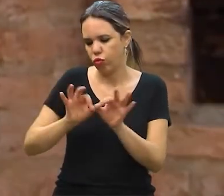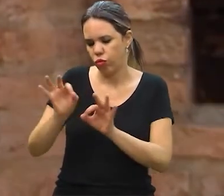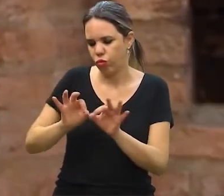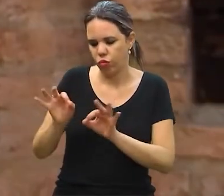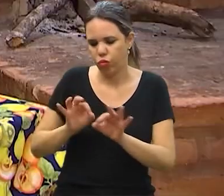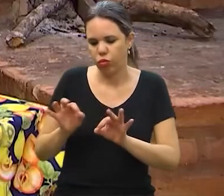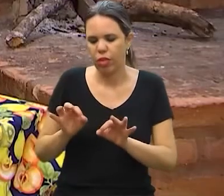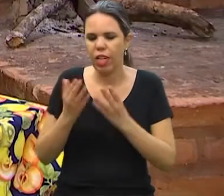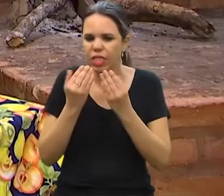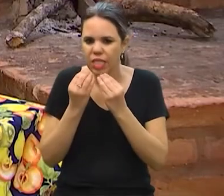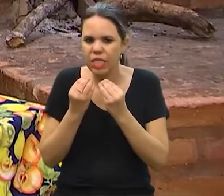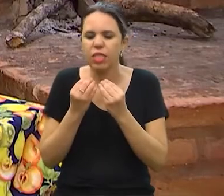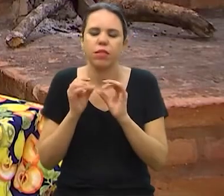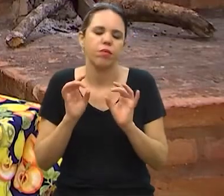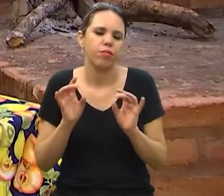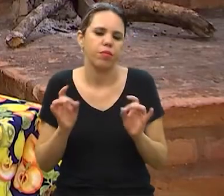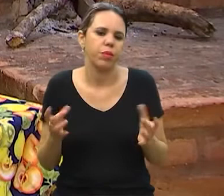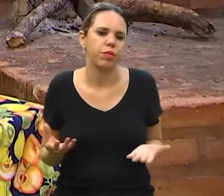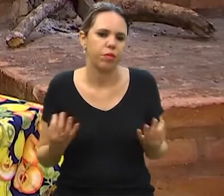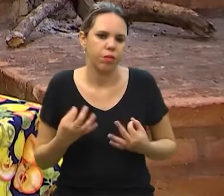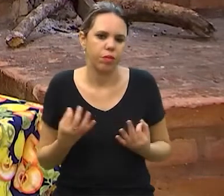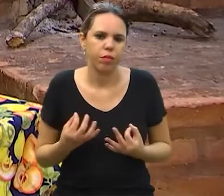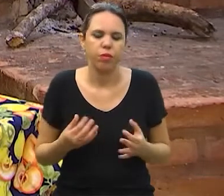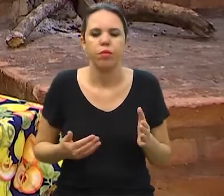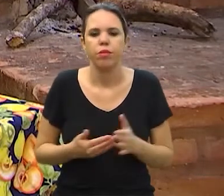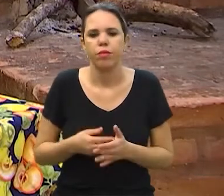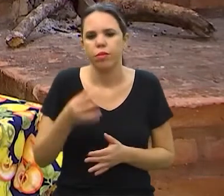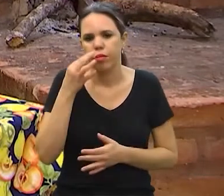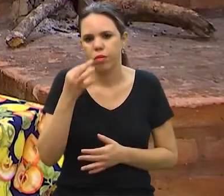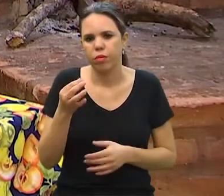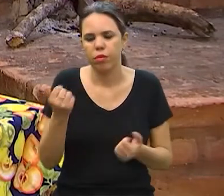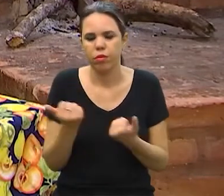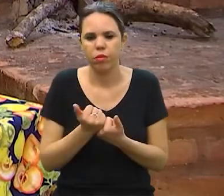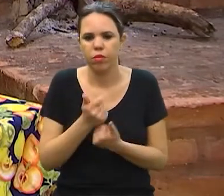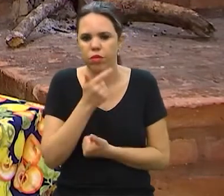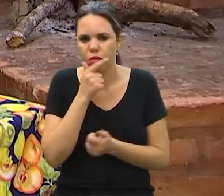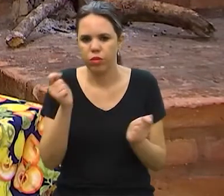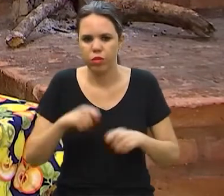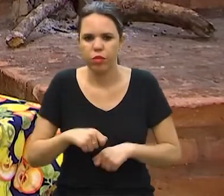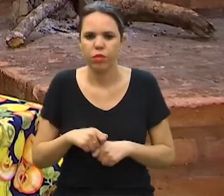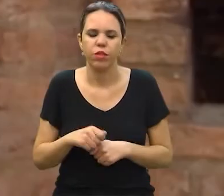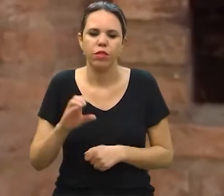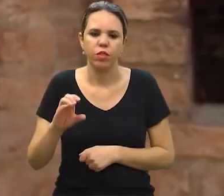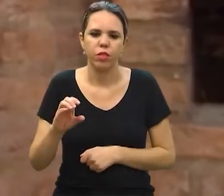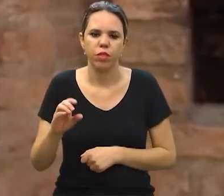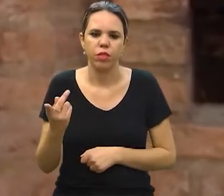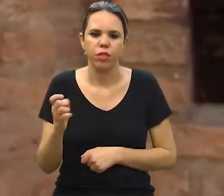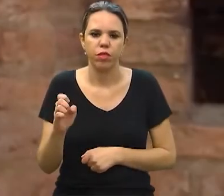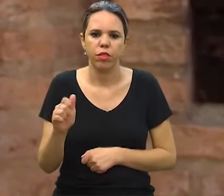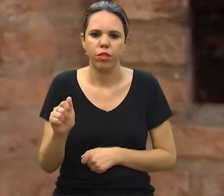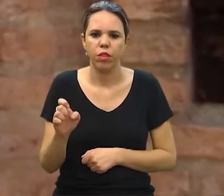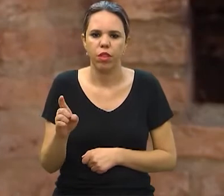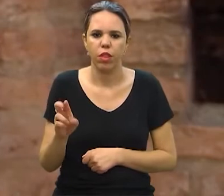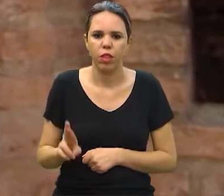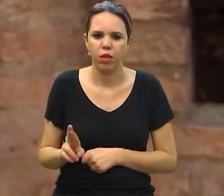e para dar uma crocância no prato. Perfeito. Né? Uma última observação, no lugar do requeijão, dá para colocar cheddar? O que você acha? Dá para